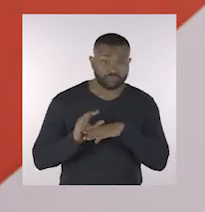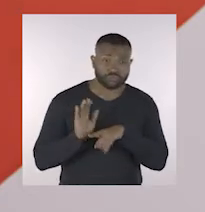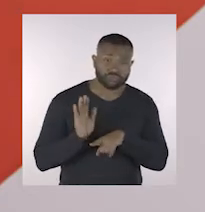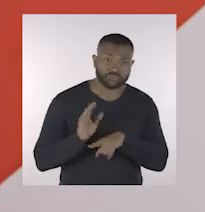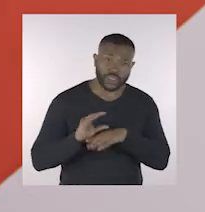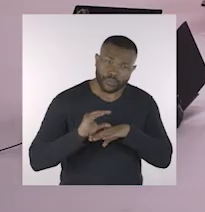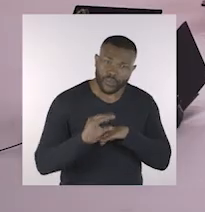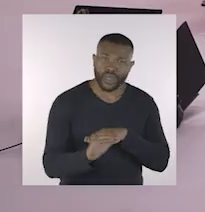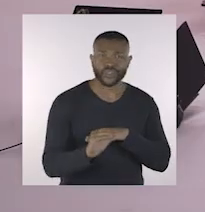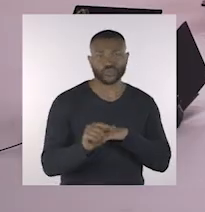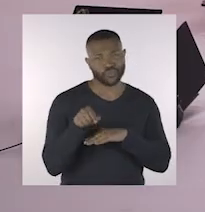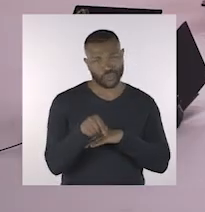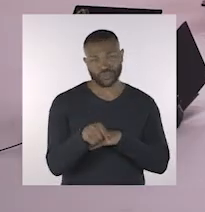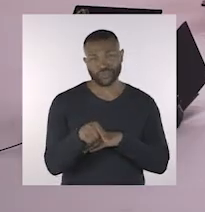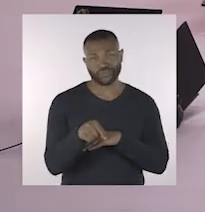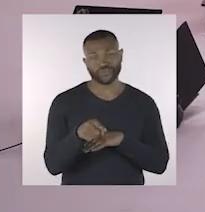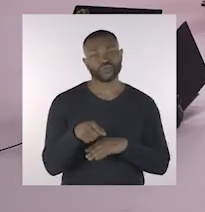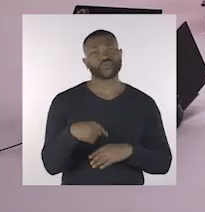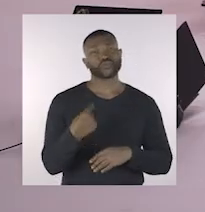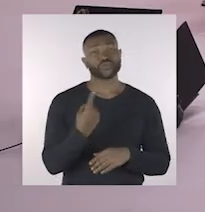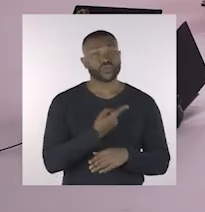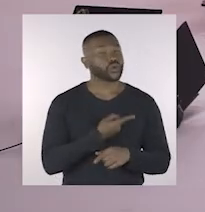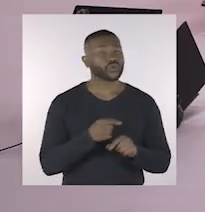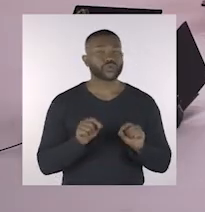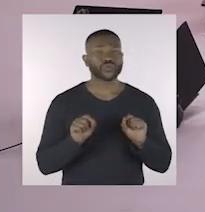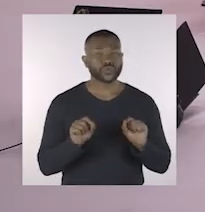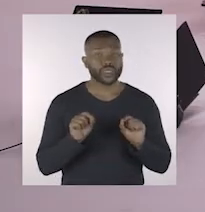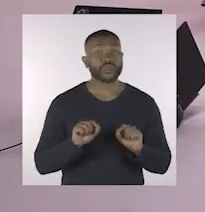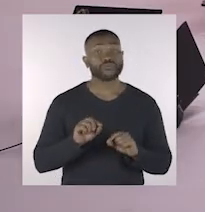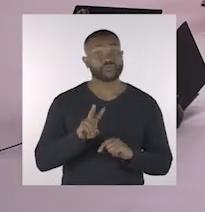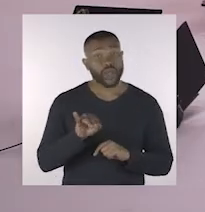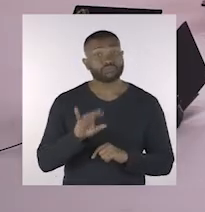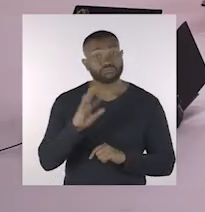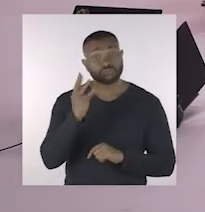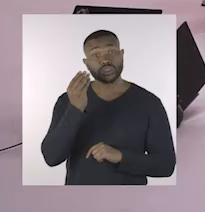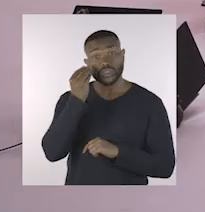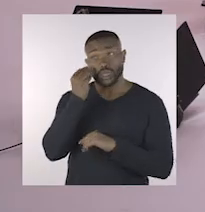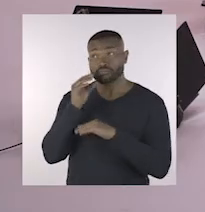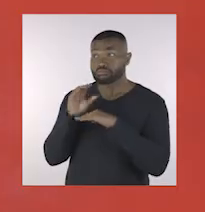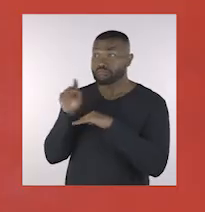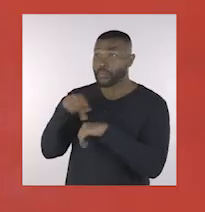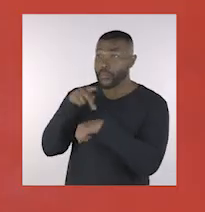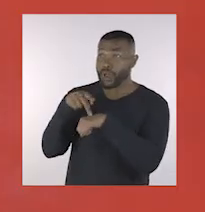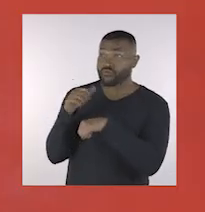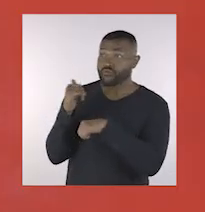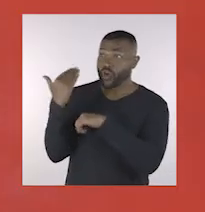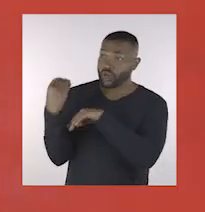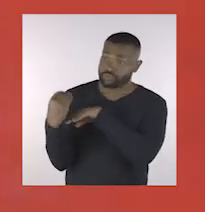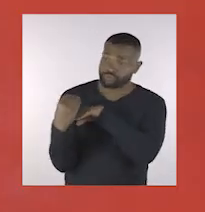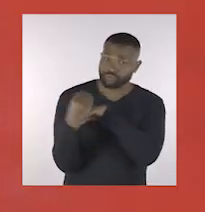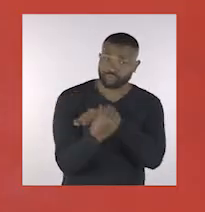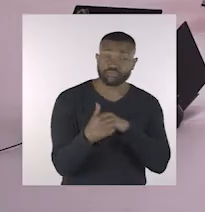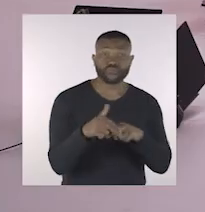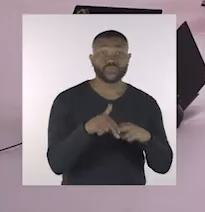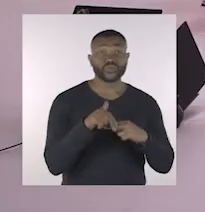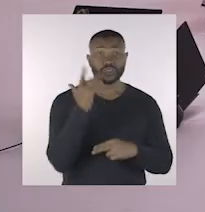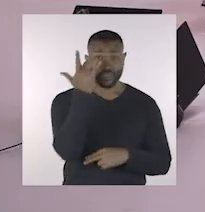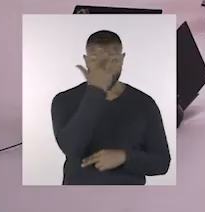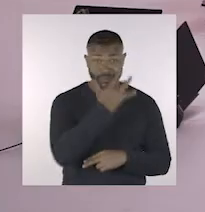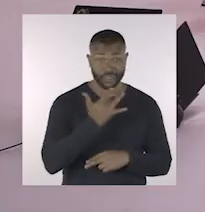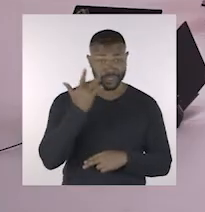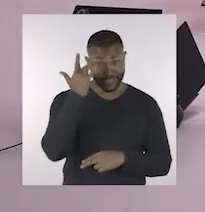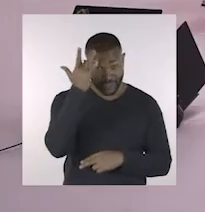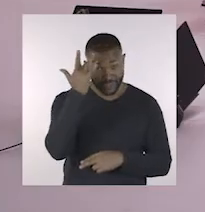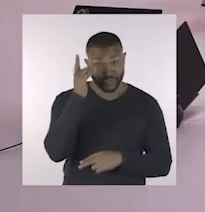para esse tipo de intervenção Então nós vamos buscar inclusive empréstimos internacionais até